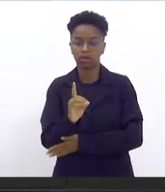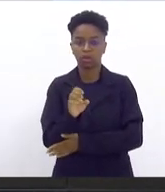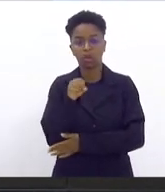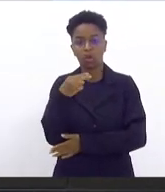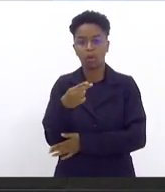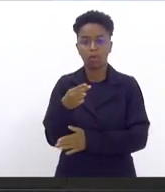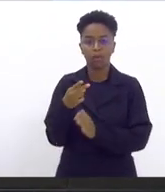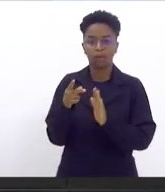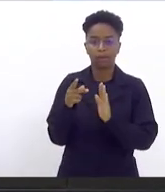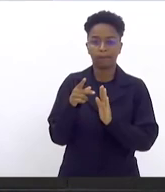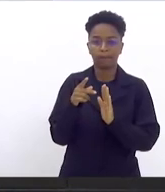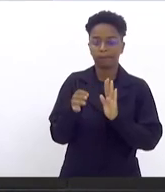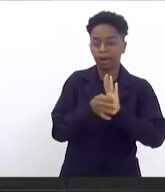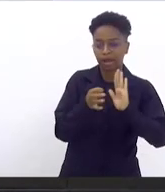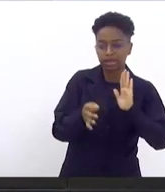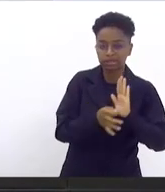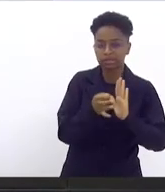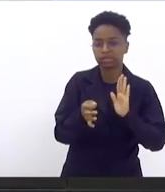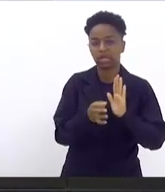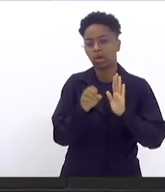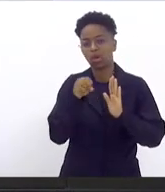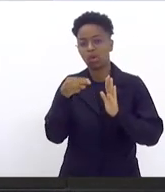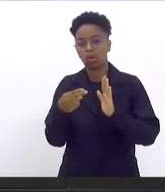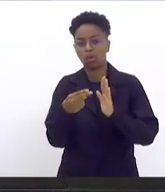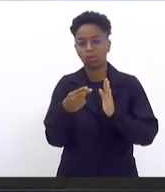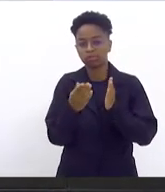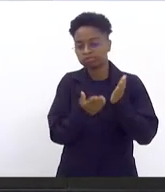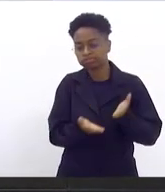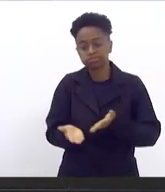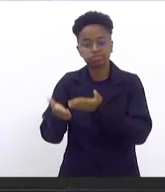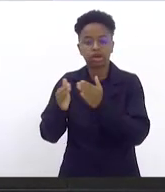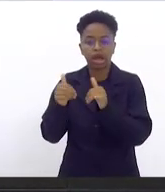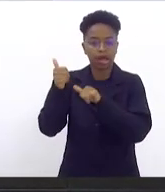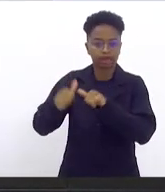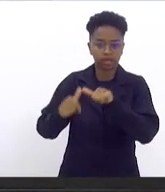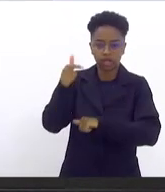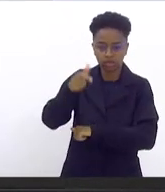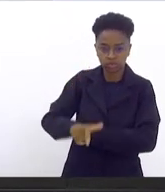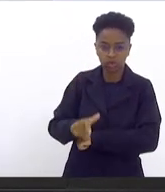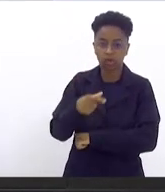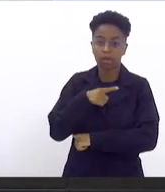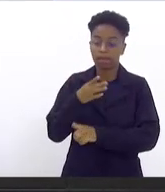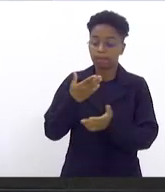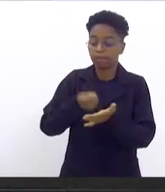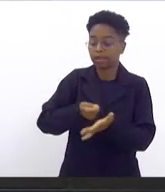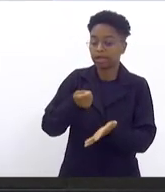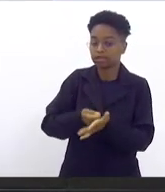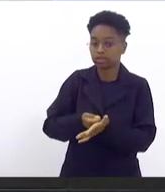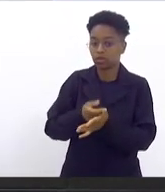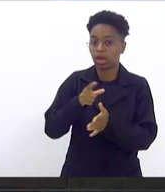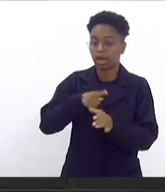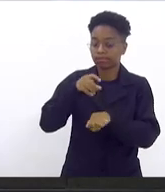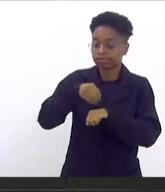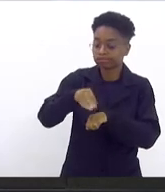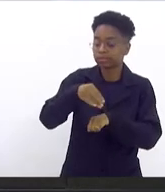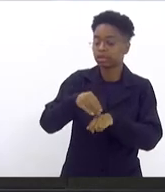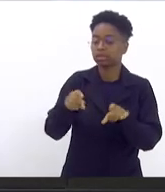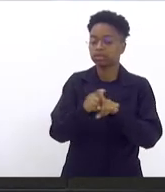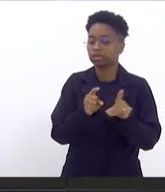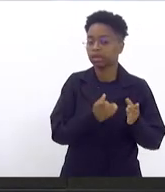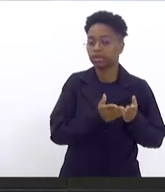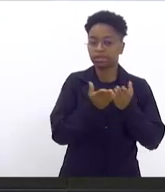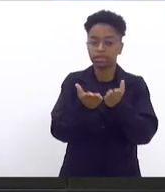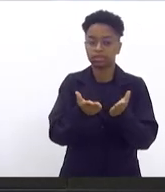eventuais pareceres, baixas em diligências, eu tenho o dever na CCJ de instruir o processo. Perfeito. E encaminhar